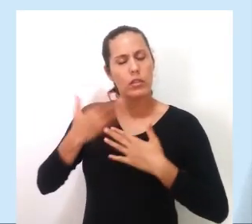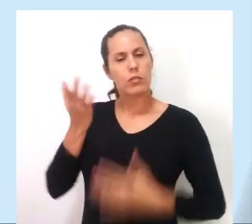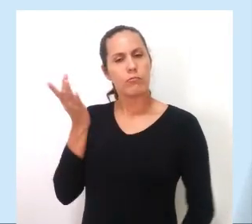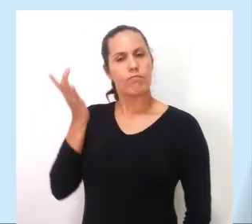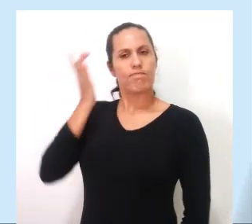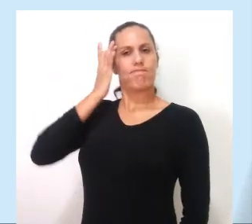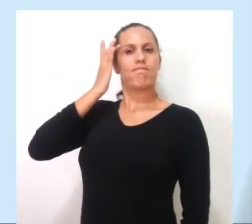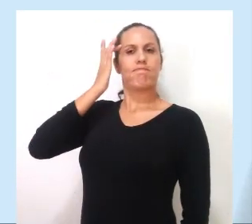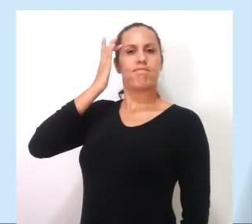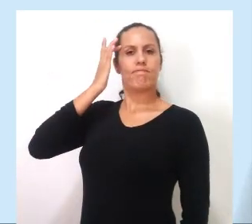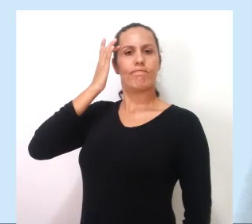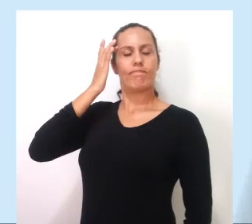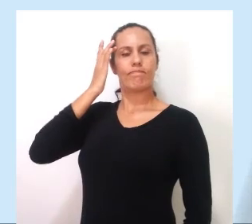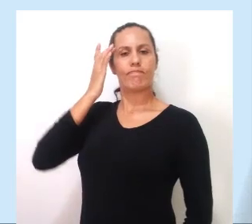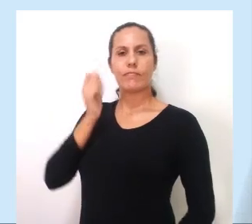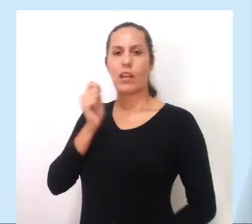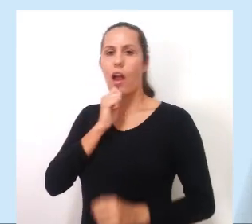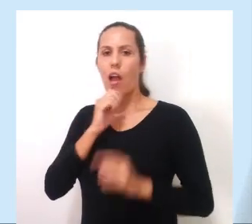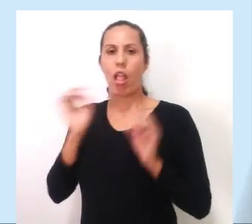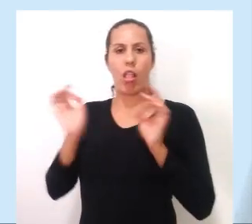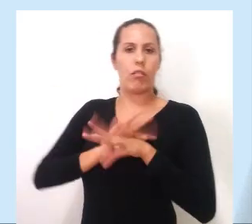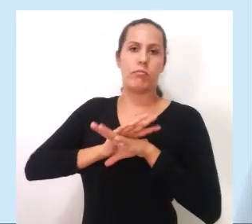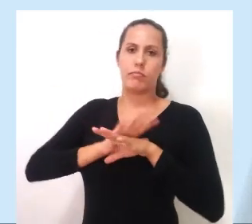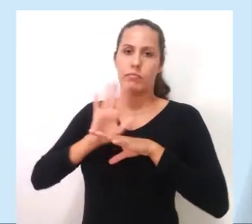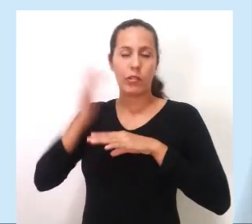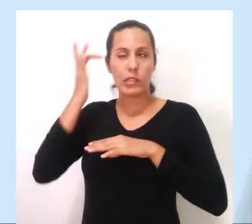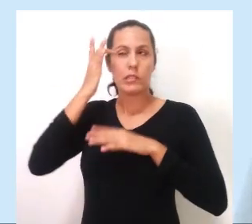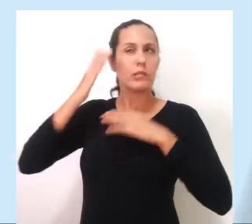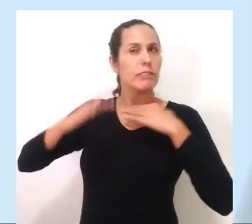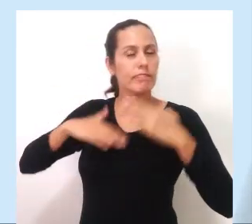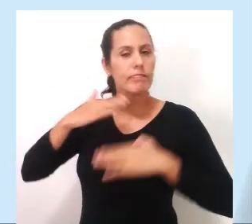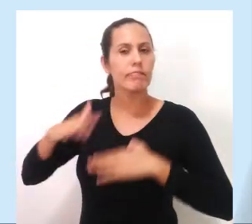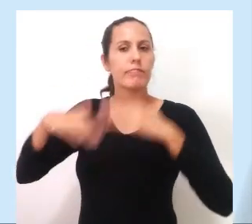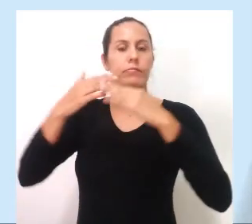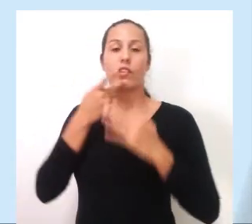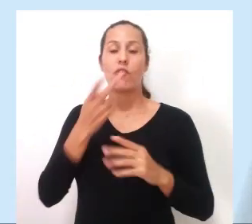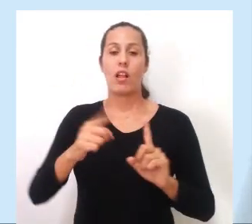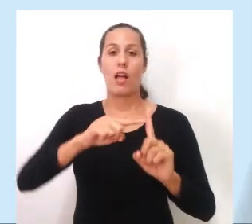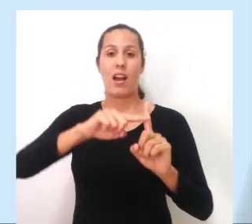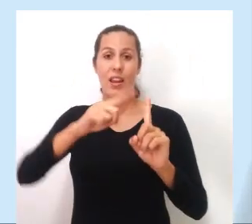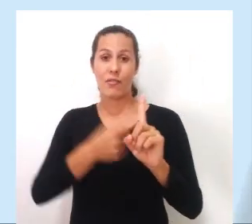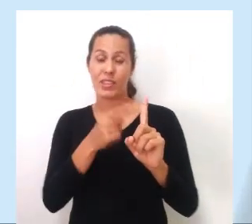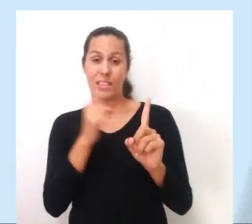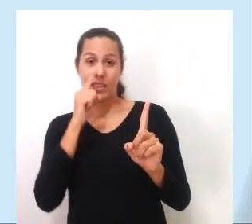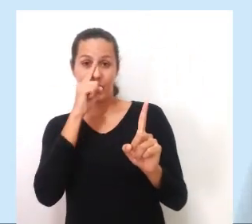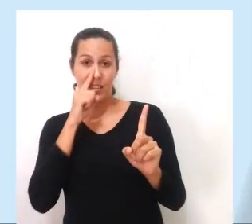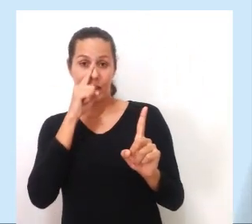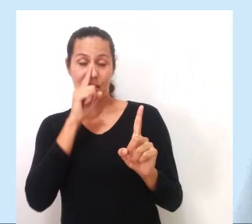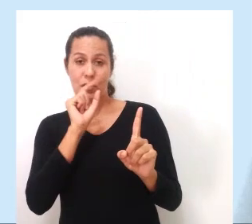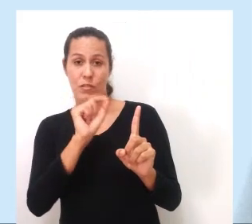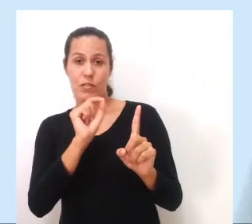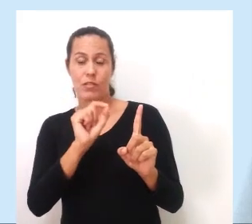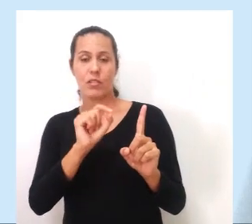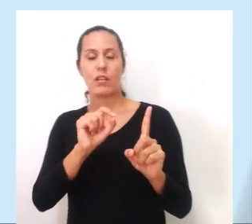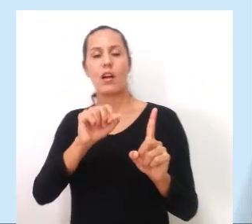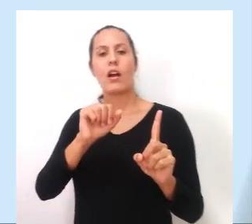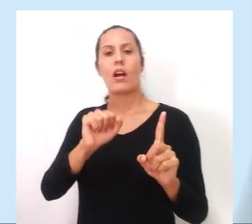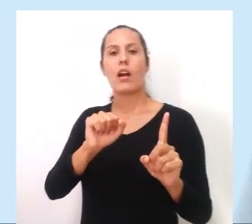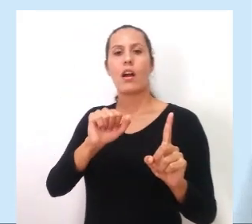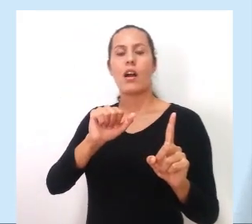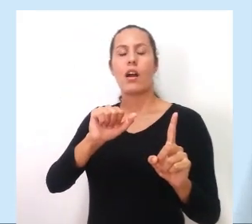a sua maturidade. Quando se fala de gravidez de alto risco, eu quero lembrar para vocês que